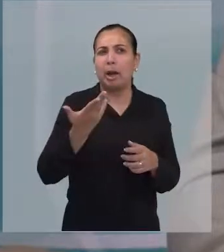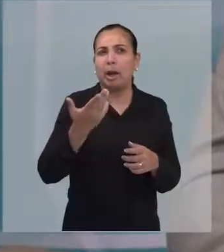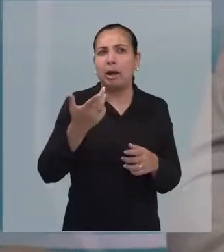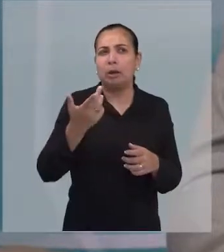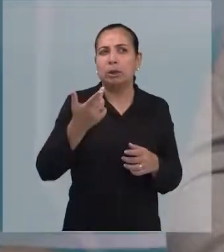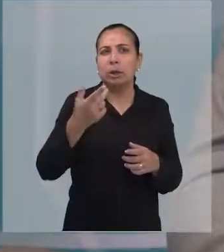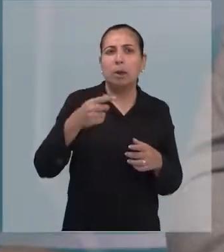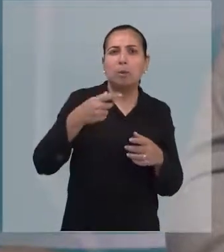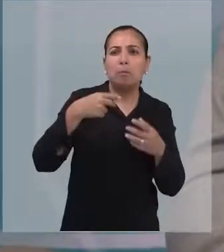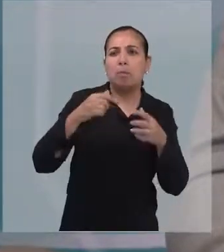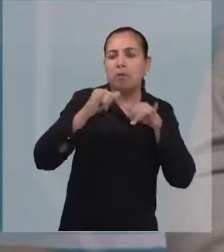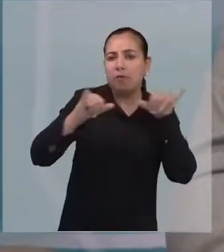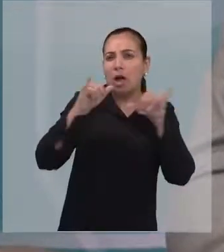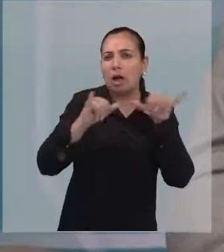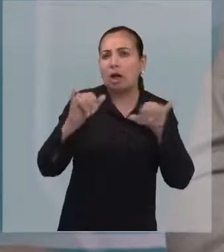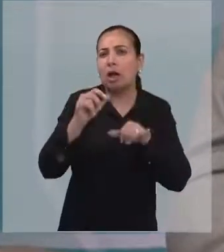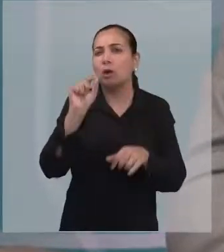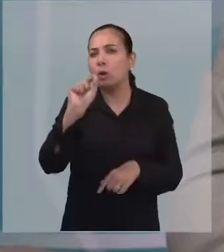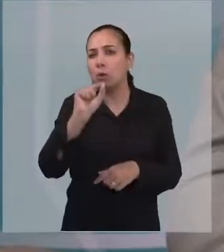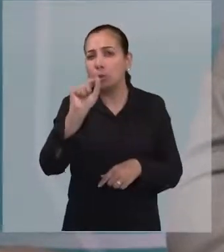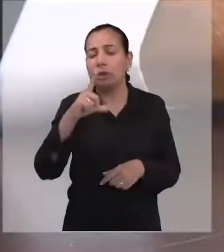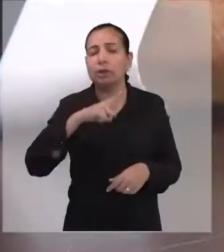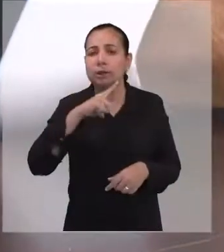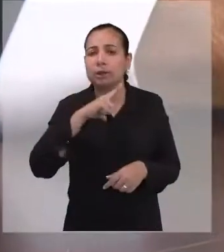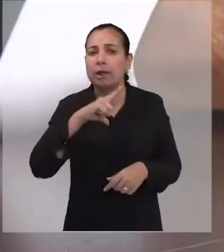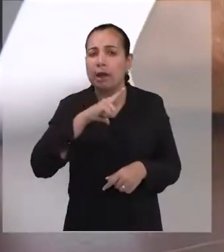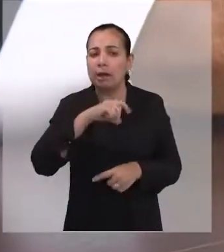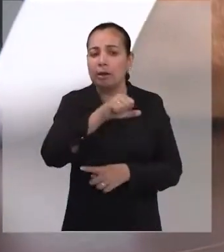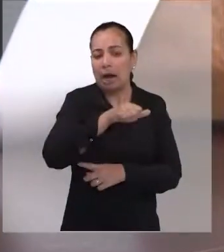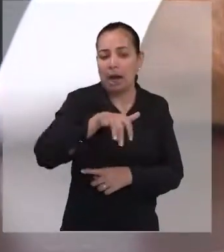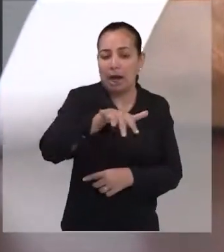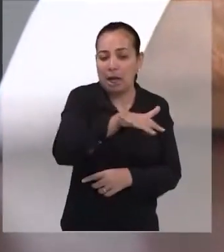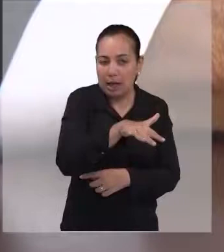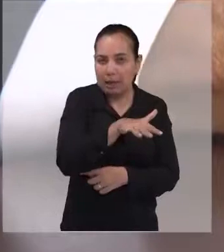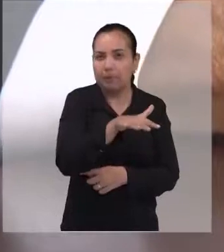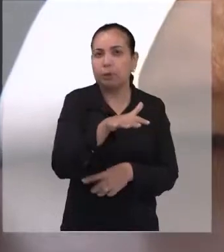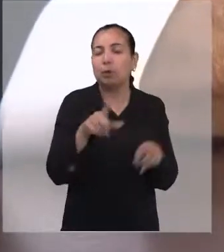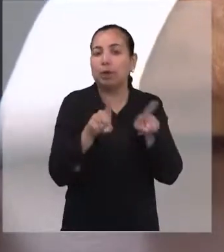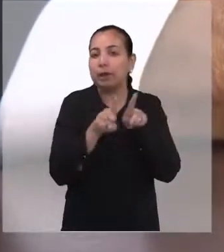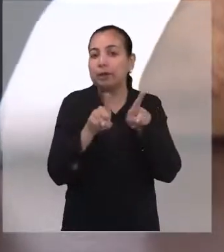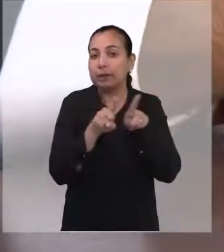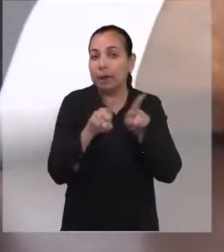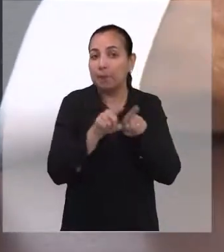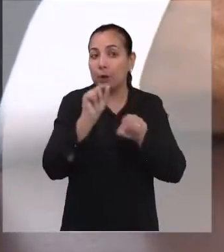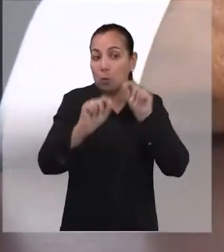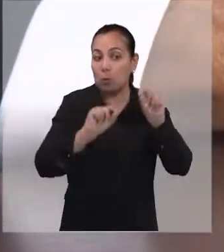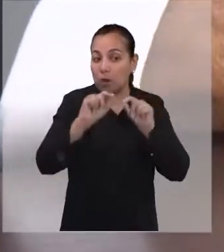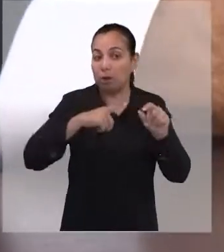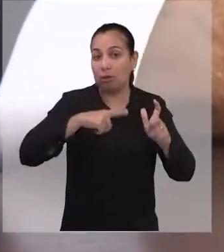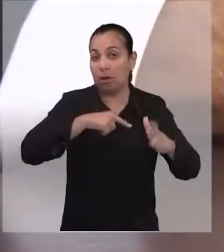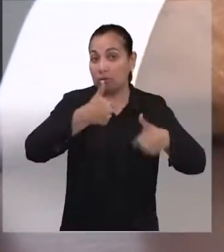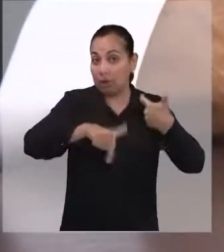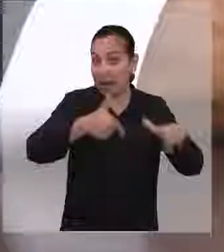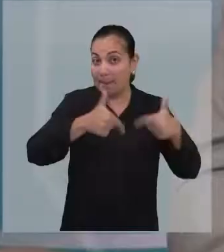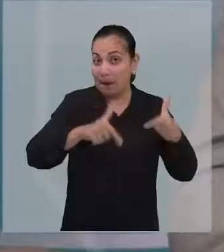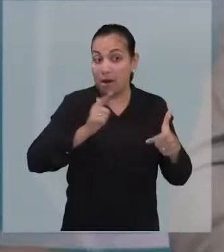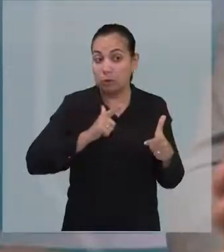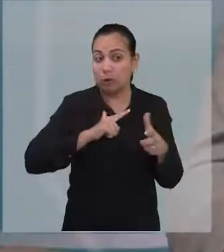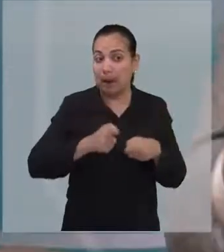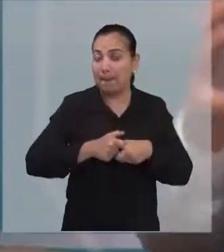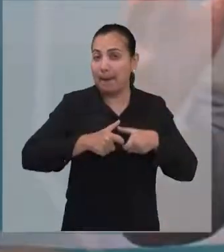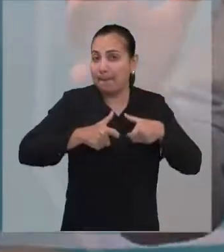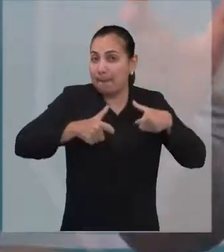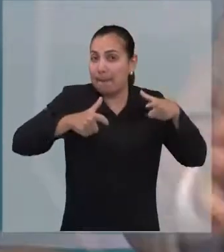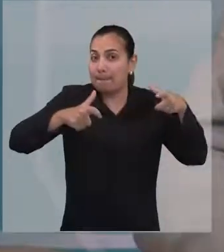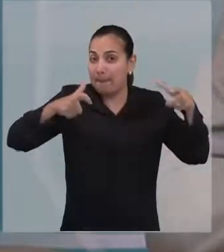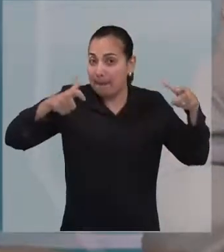anos, principalmente por conta da questão do âmbito e da amplitude da operação que foi